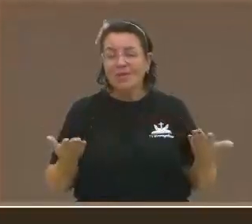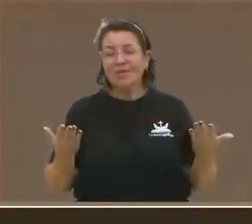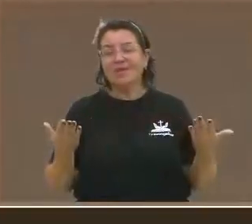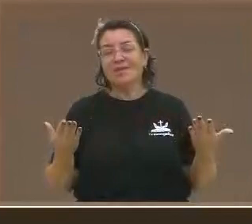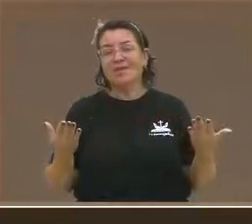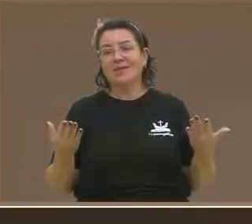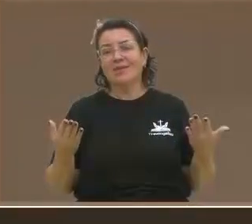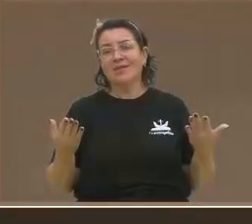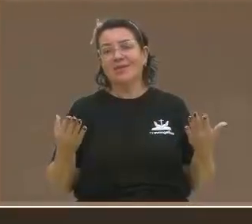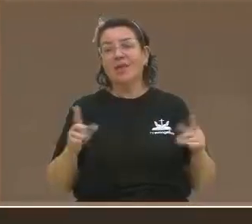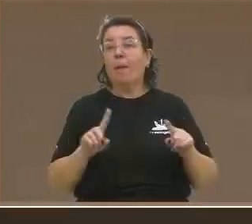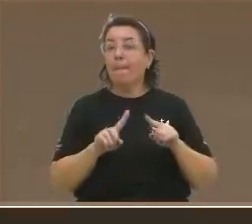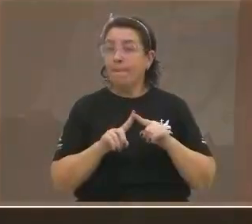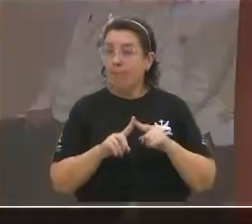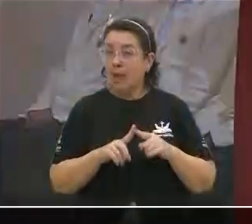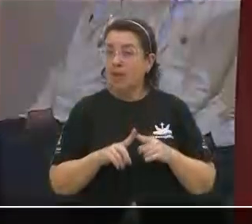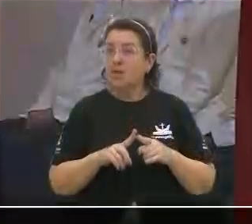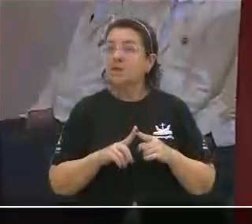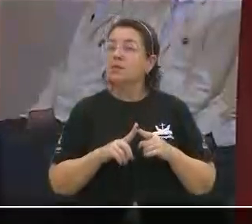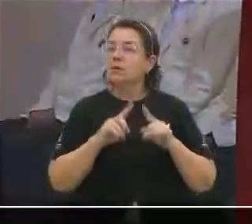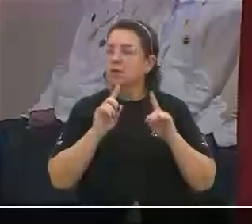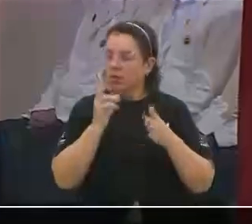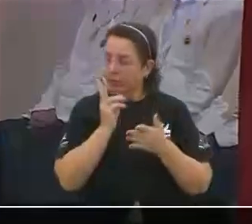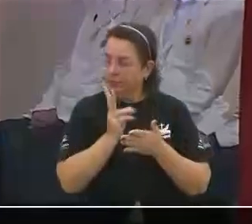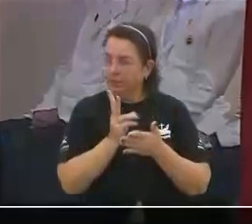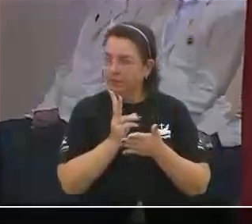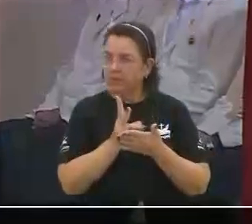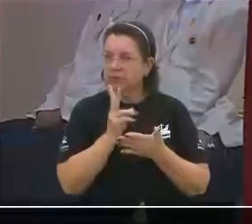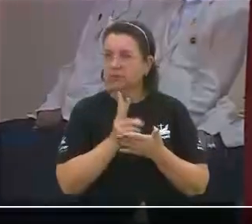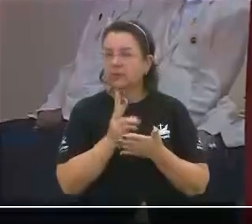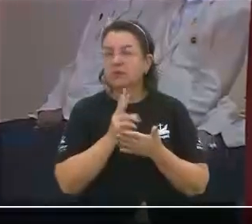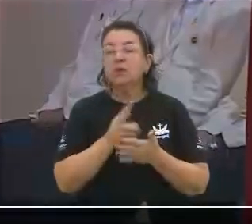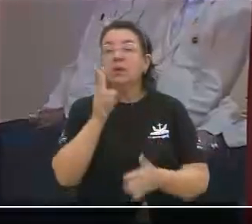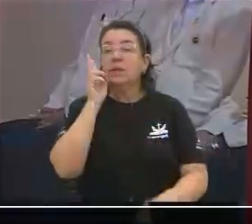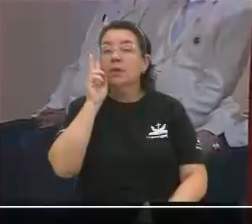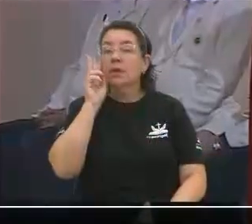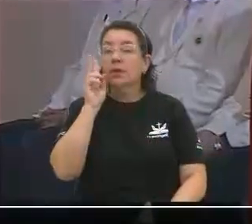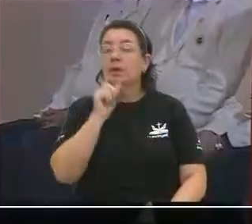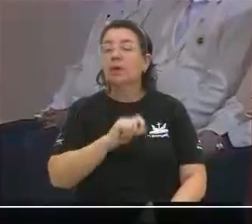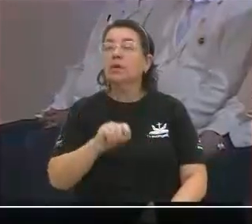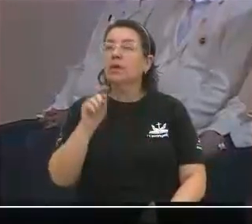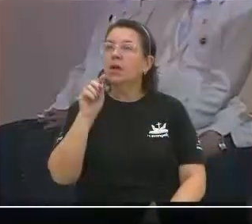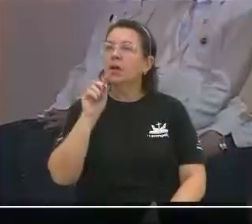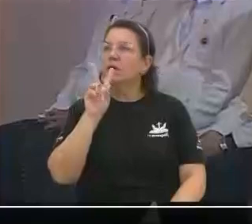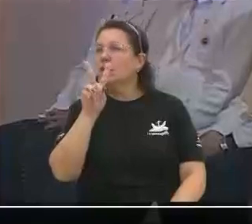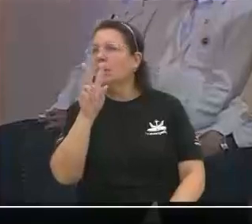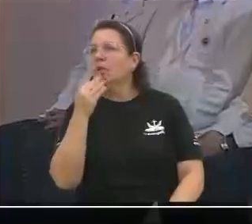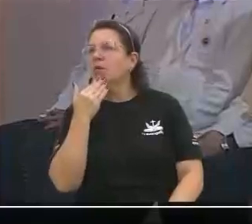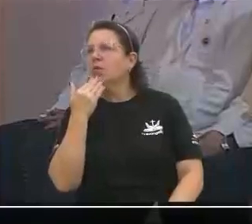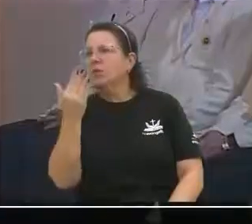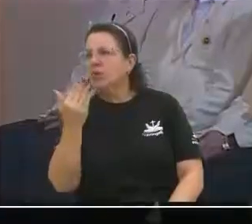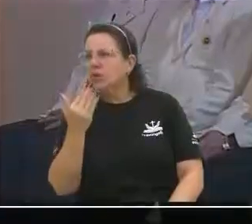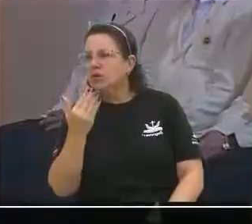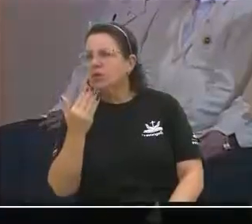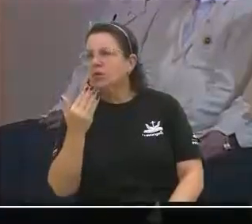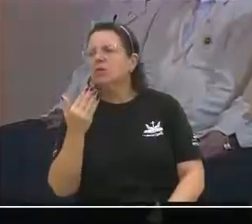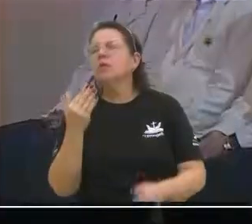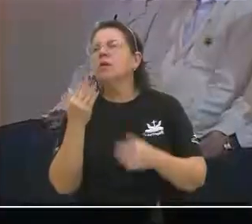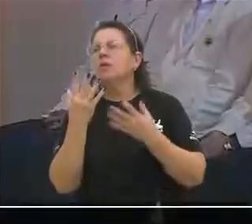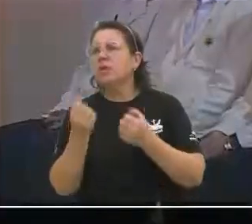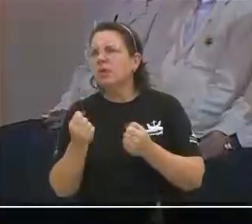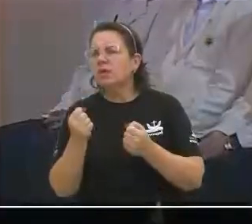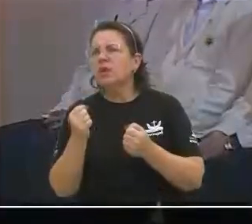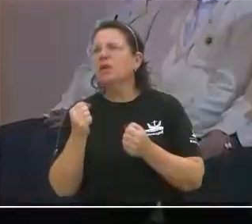mas não esqueça de algo Olhe Para Jesus pedir recebereis procurar e achareis